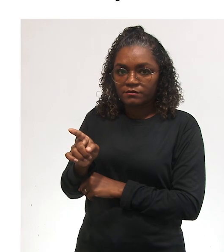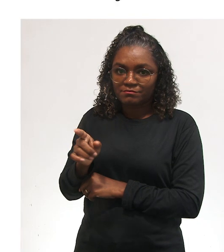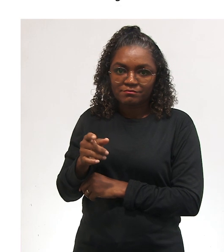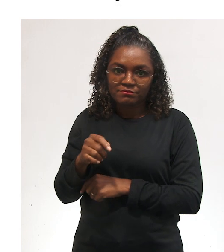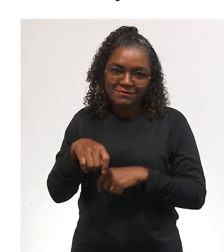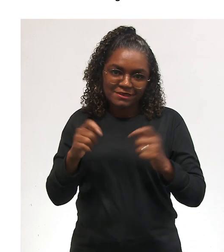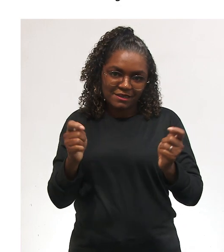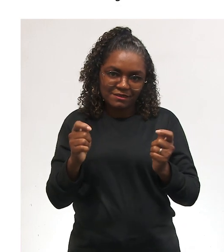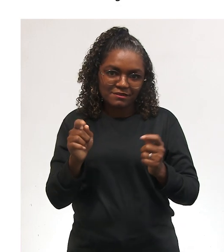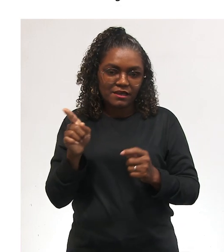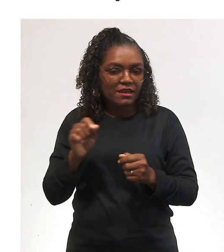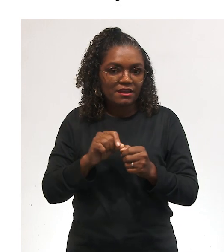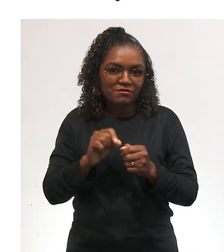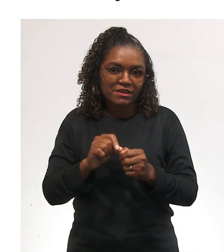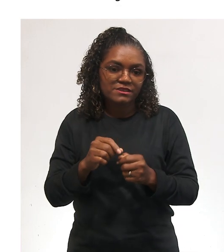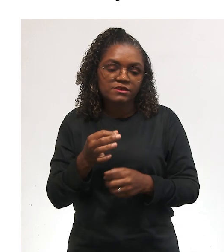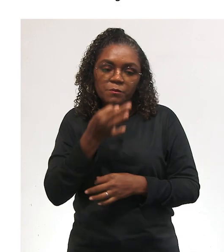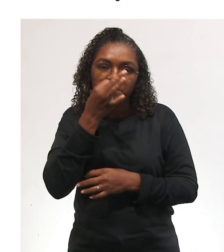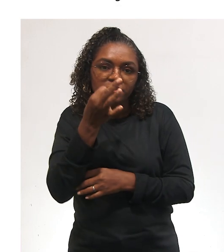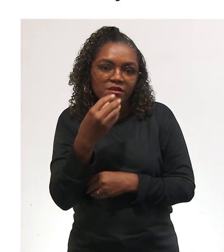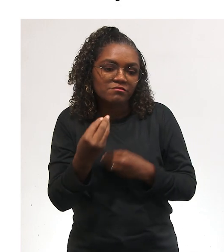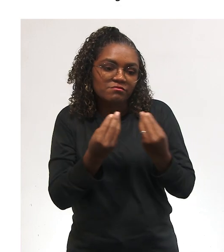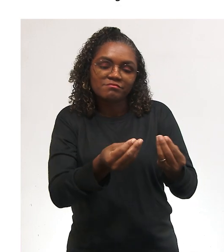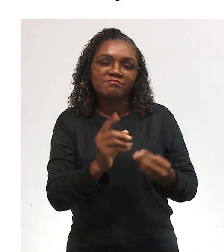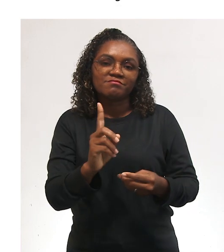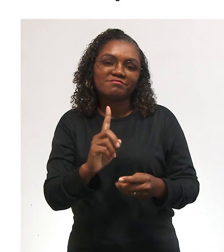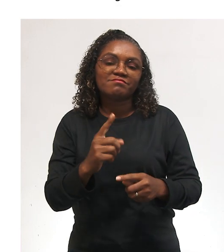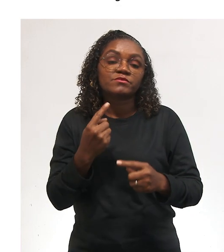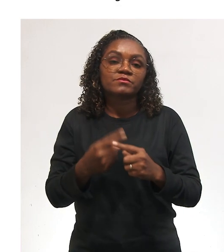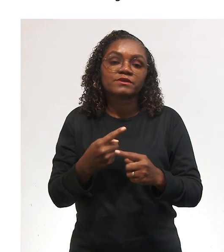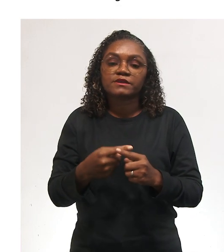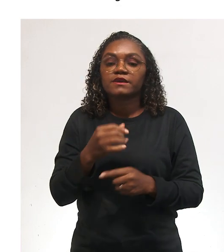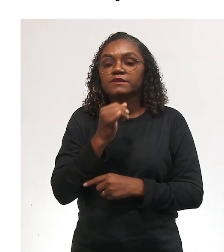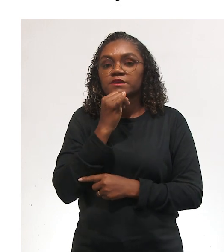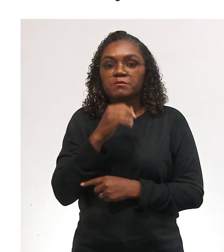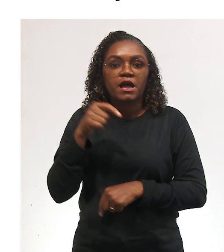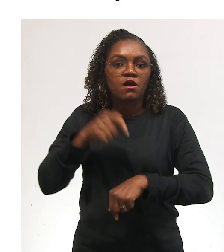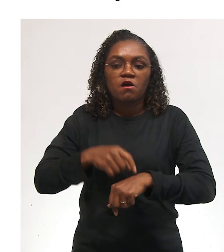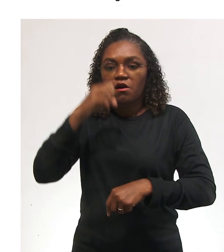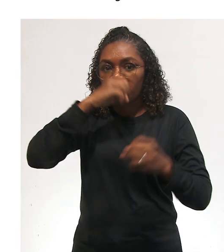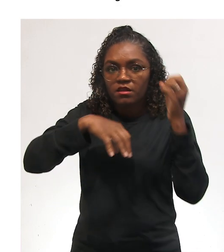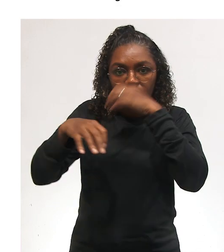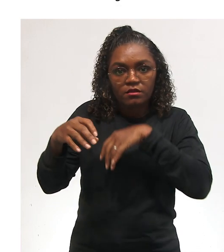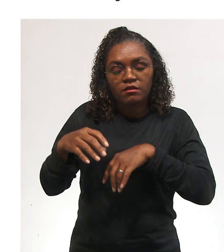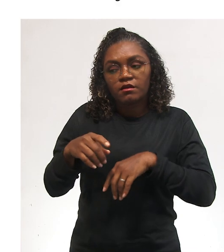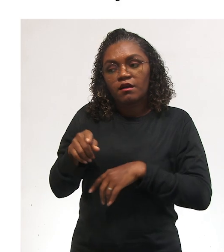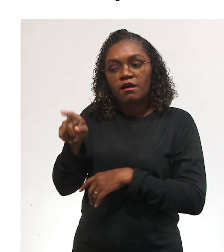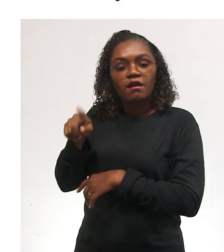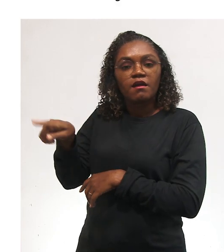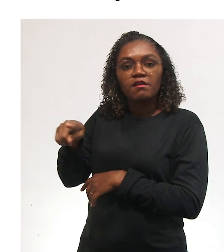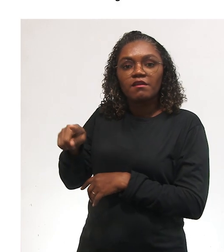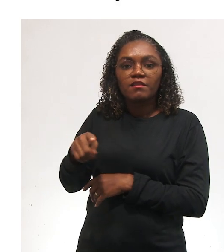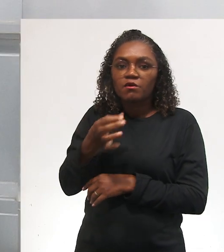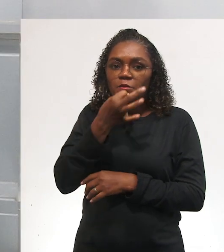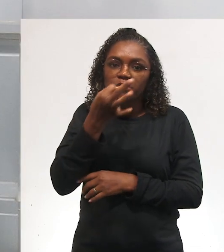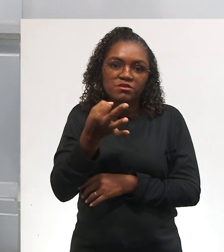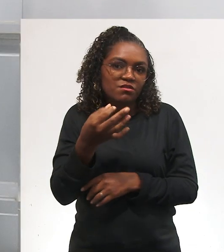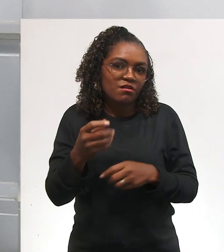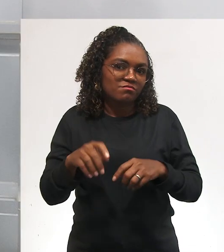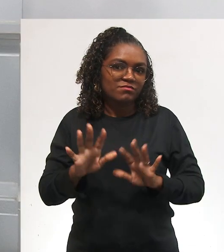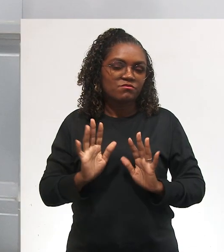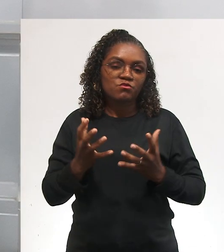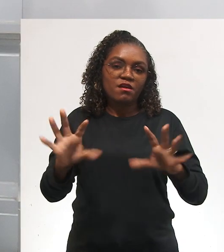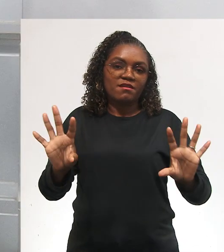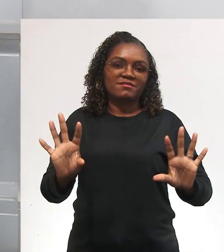as ideias. E muitas vezes elas podem ter ideias maravilhosas, ideias assim que realmente vão trazer alguma solução. Então,